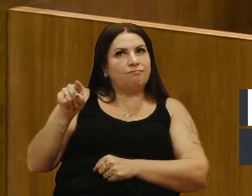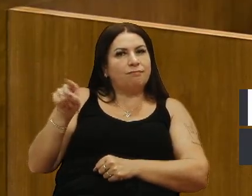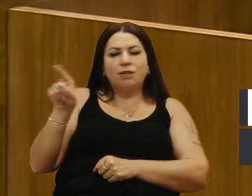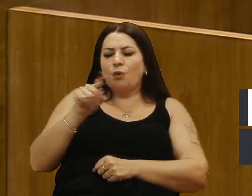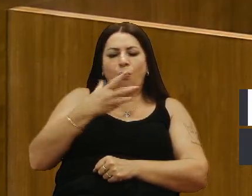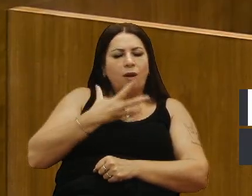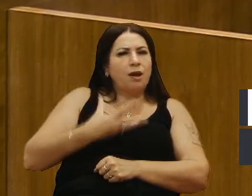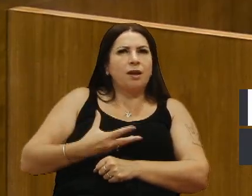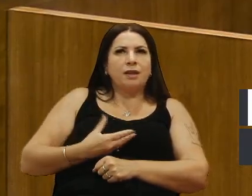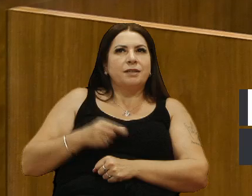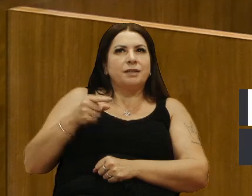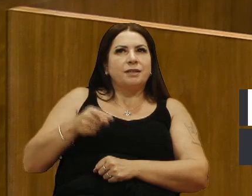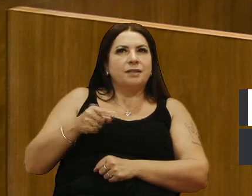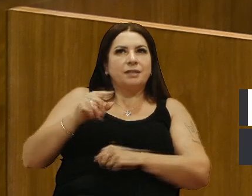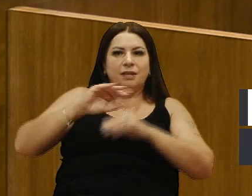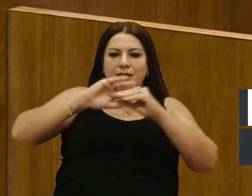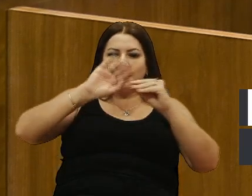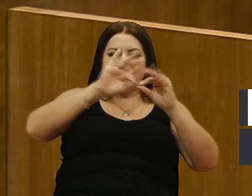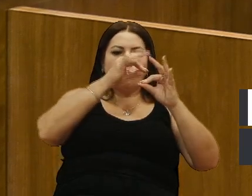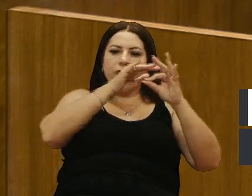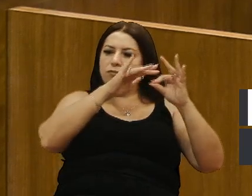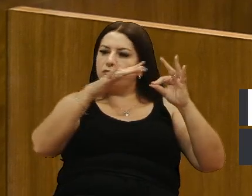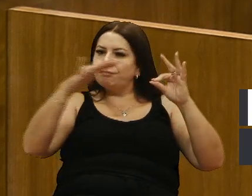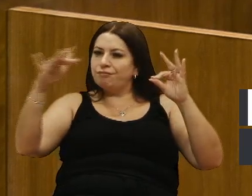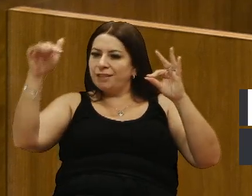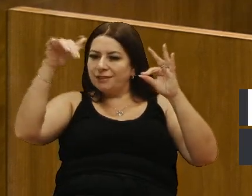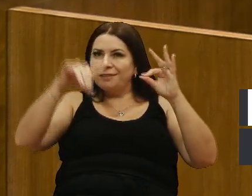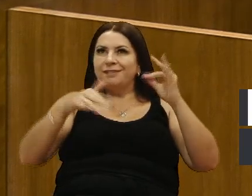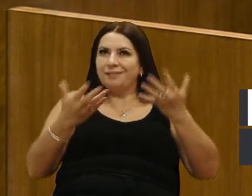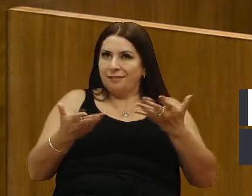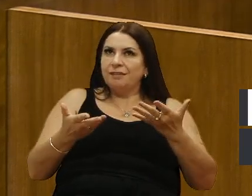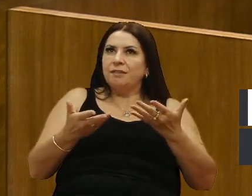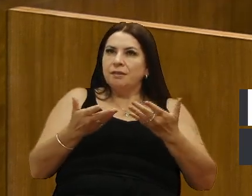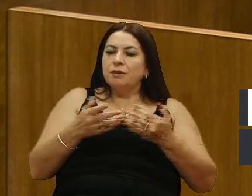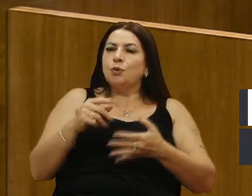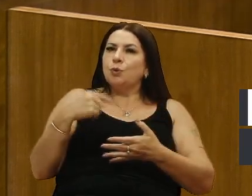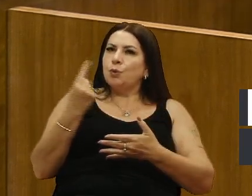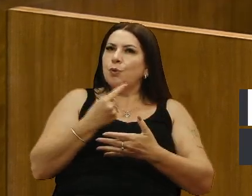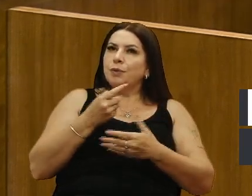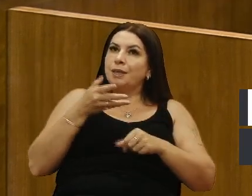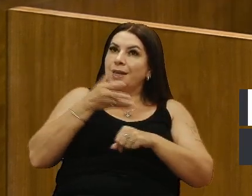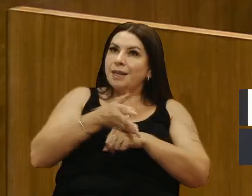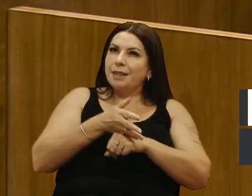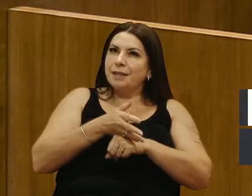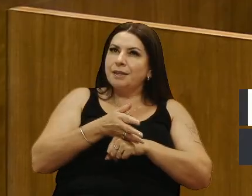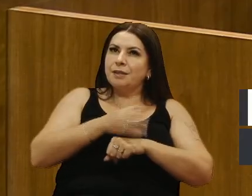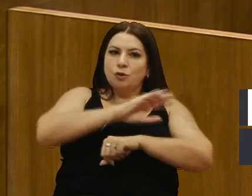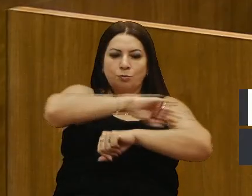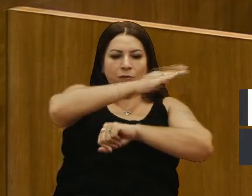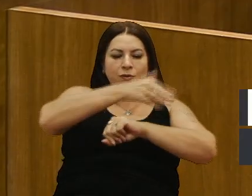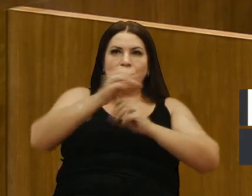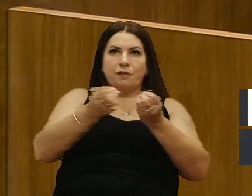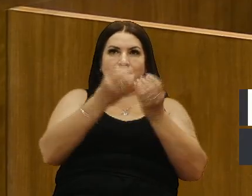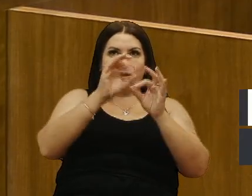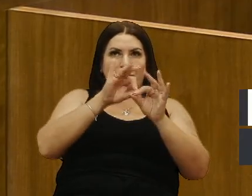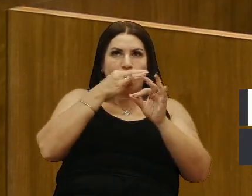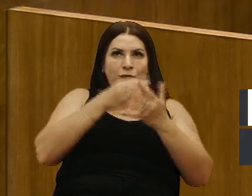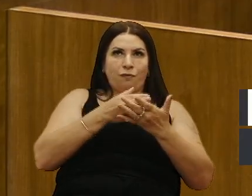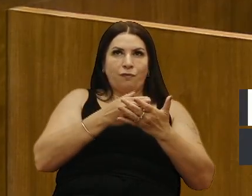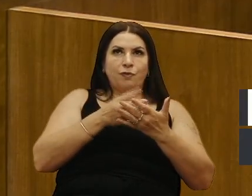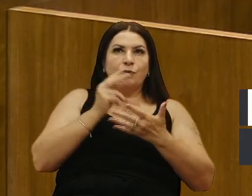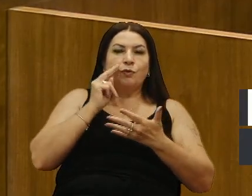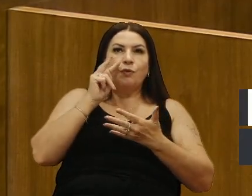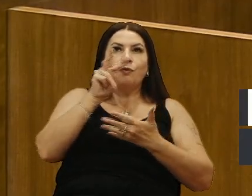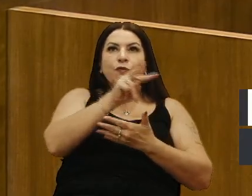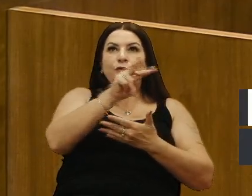incessantemente, debaixo das suas parreiras. E quando a gente entra nos pavilhões da Festa da Uva, o que a